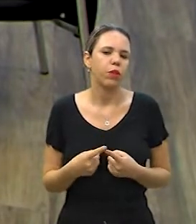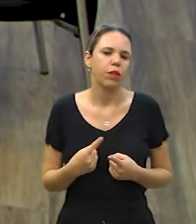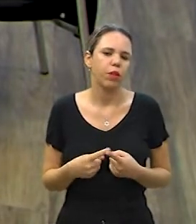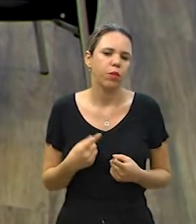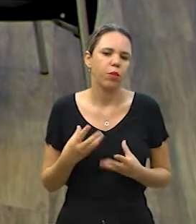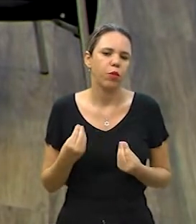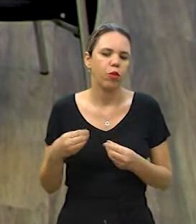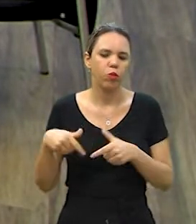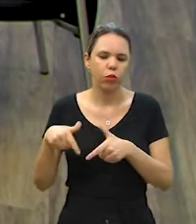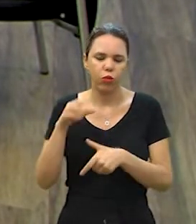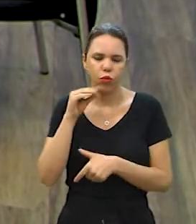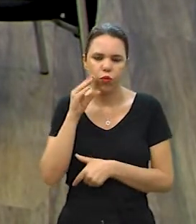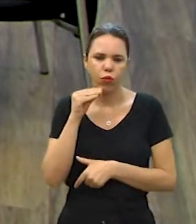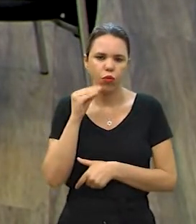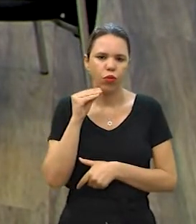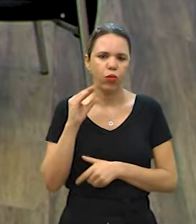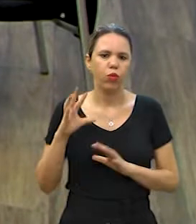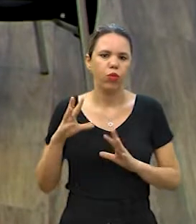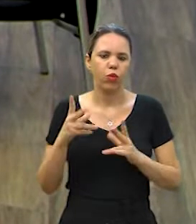muitos desses